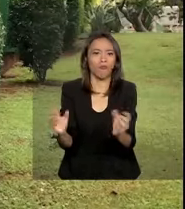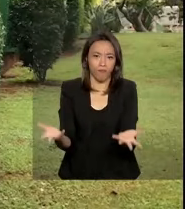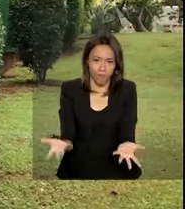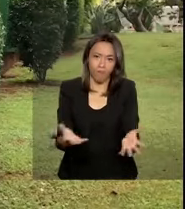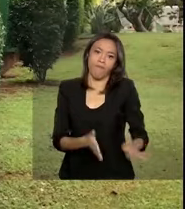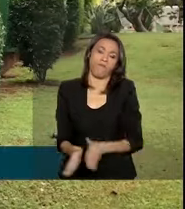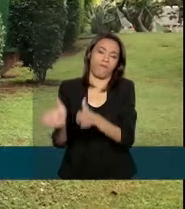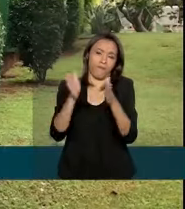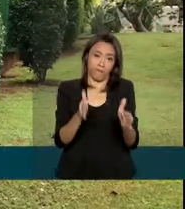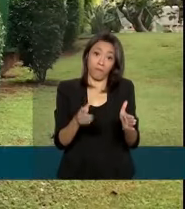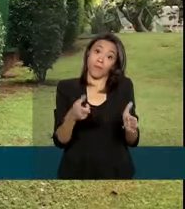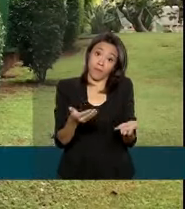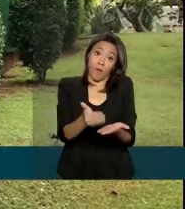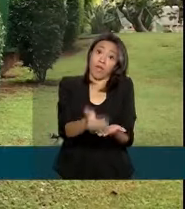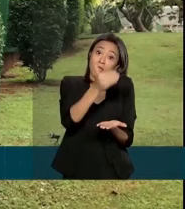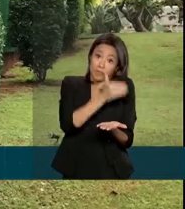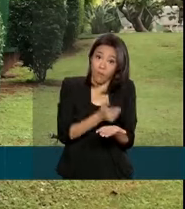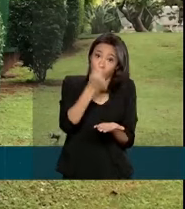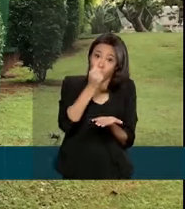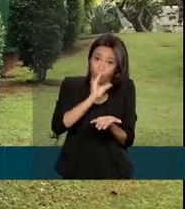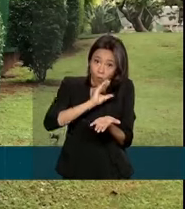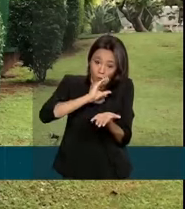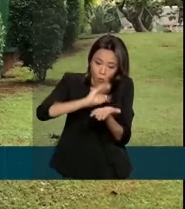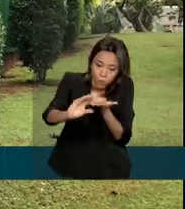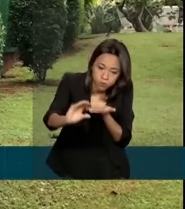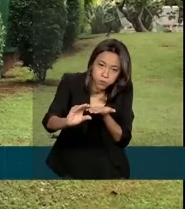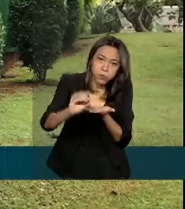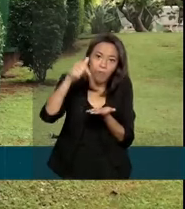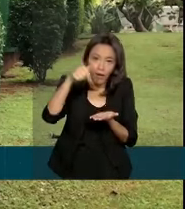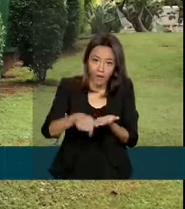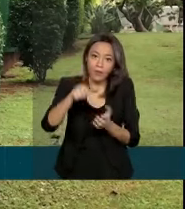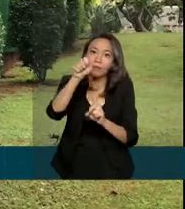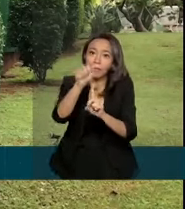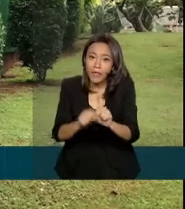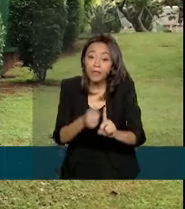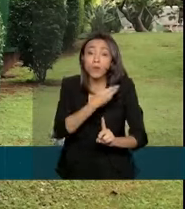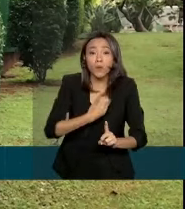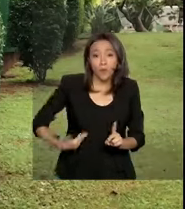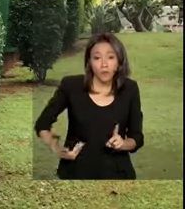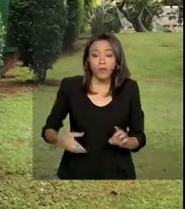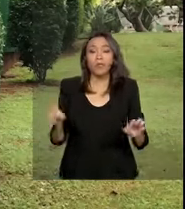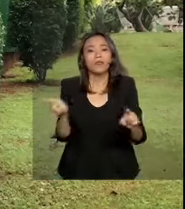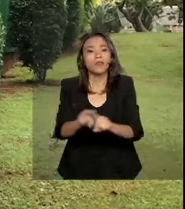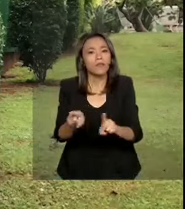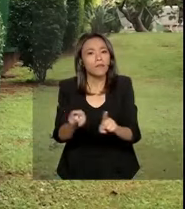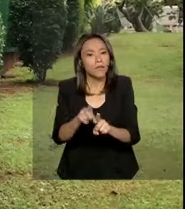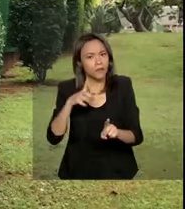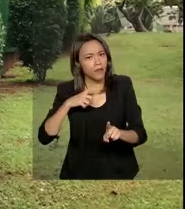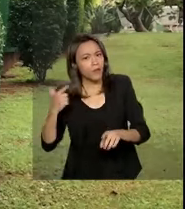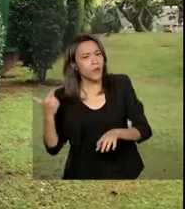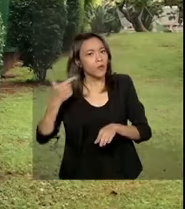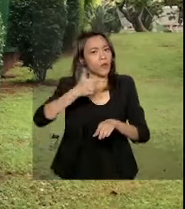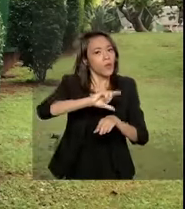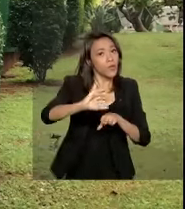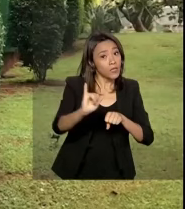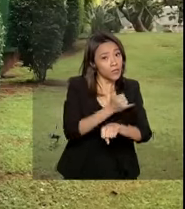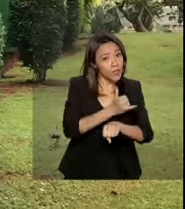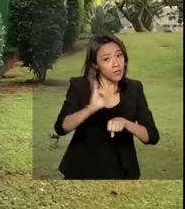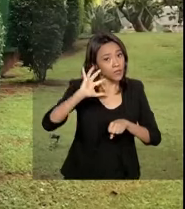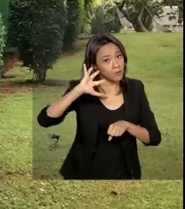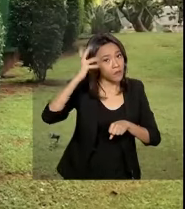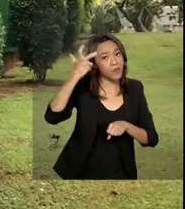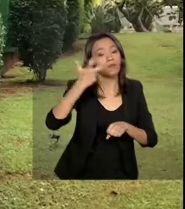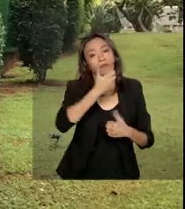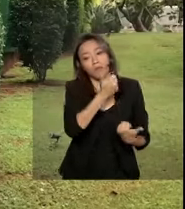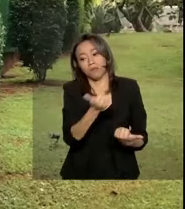da liberação antecipada do Garantia Safra neste mês, o governo também tomou outras medidas para socorrer